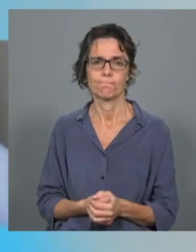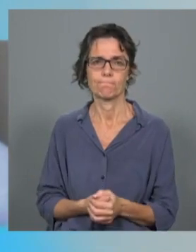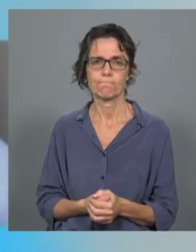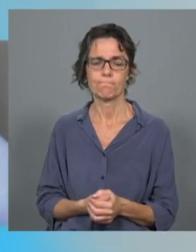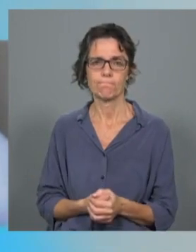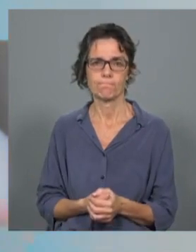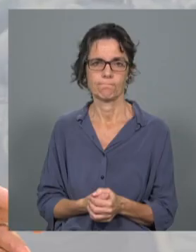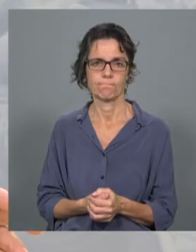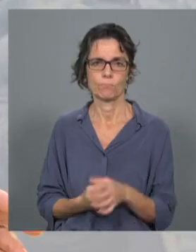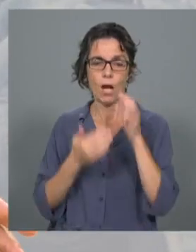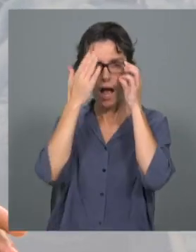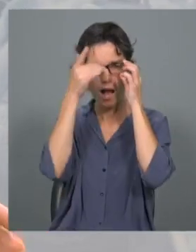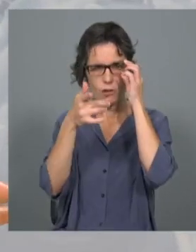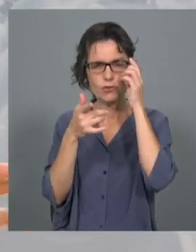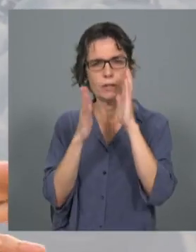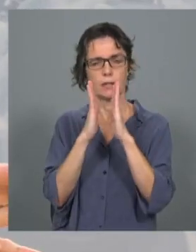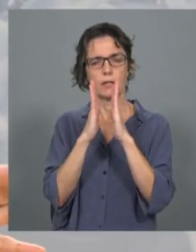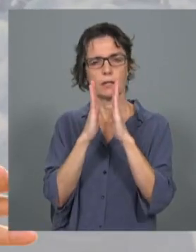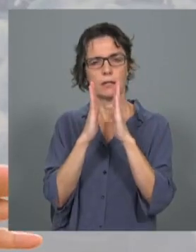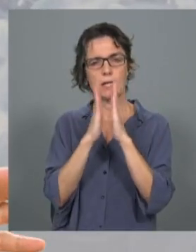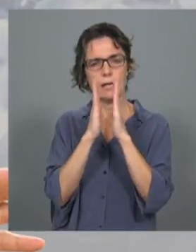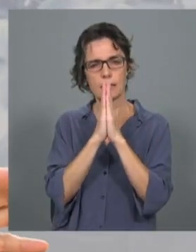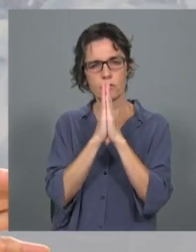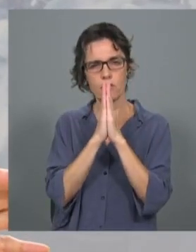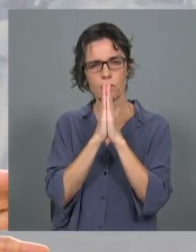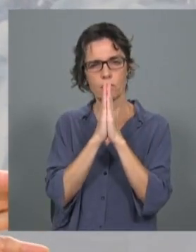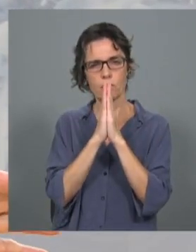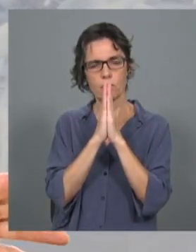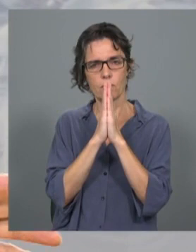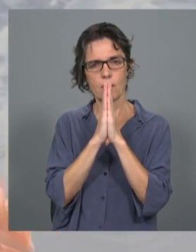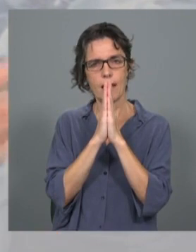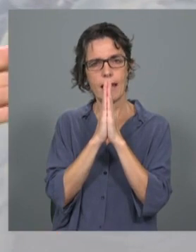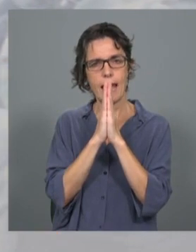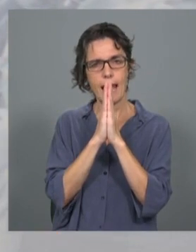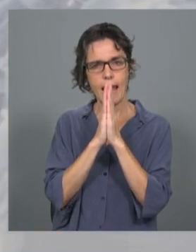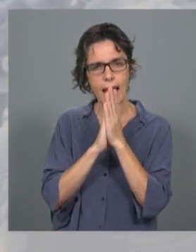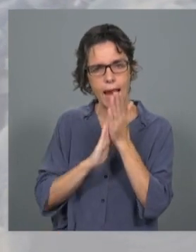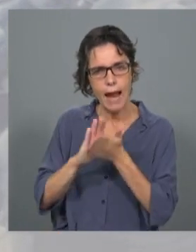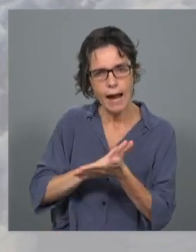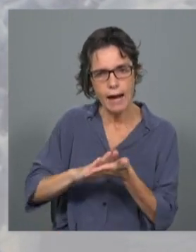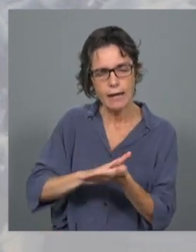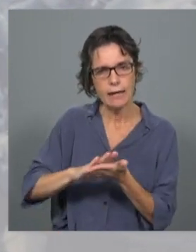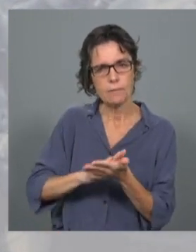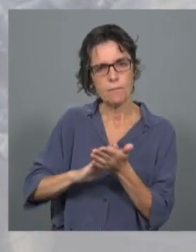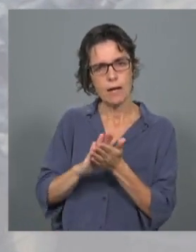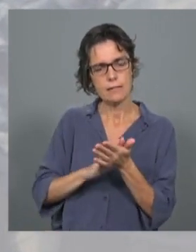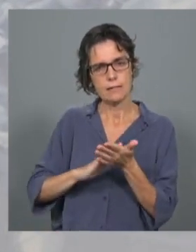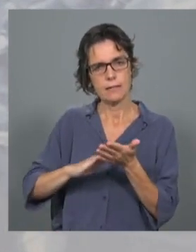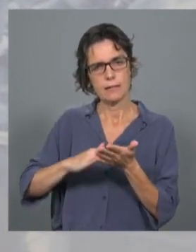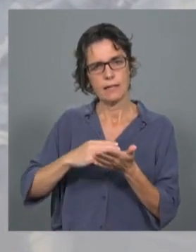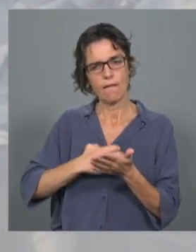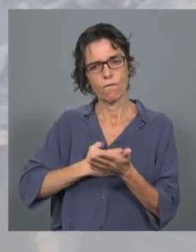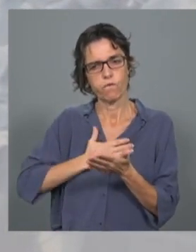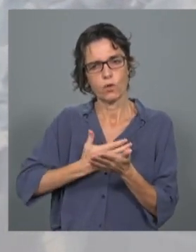elemento religioso como fundamento dessa fraternidade e amizade social. Exatamente. E temos de o afirmar, no caso